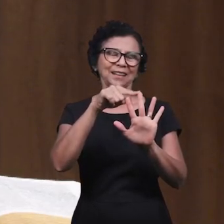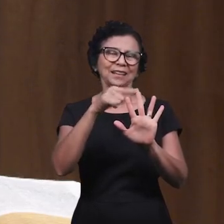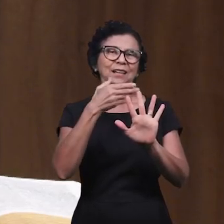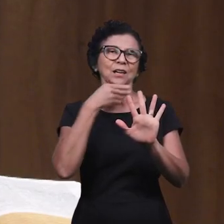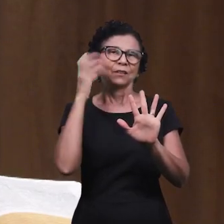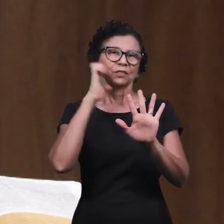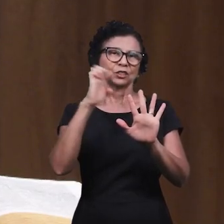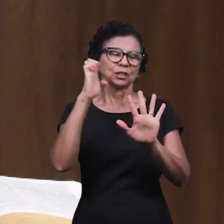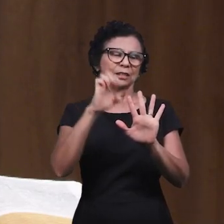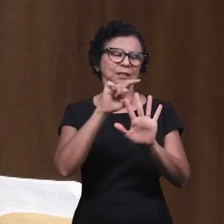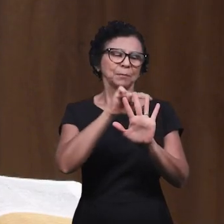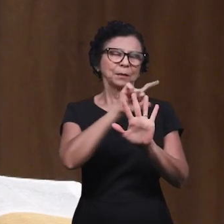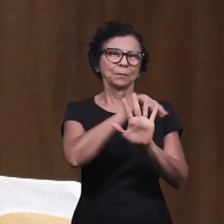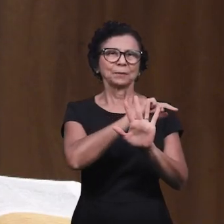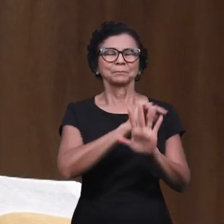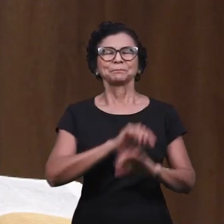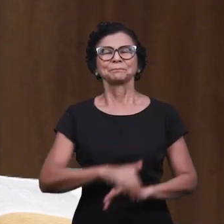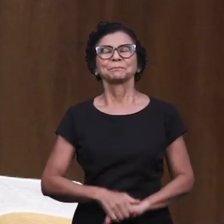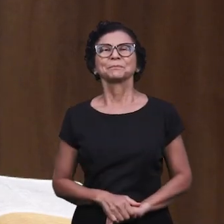e assim sucessivamente.